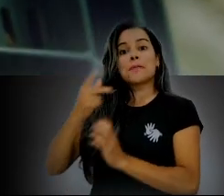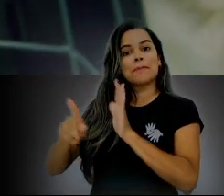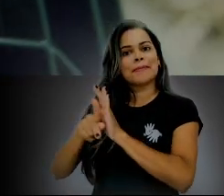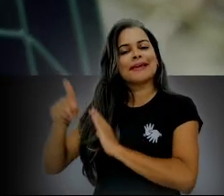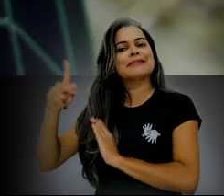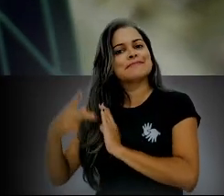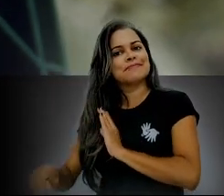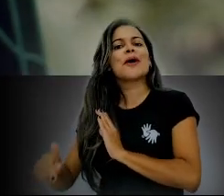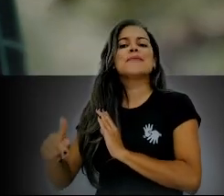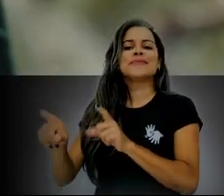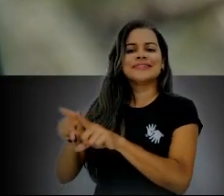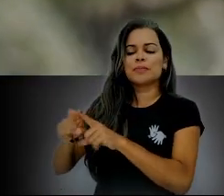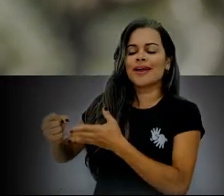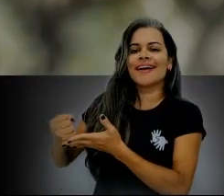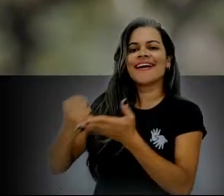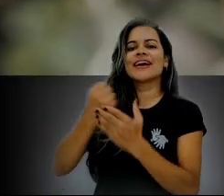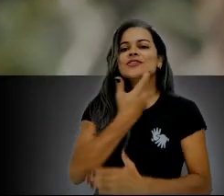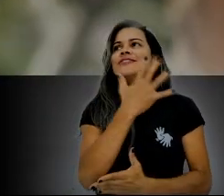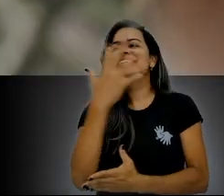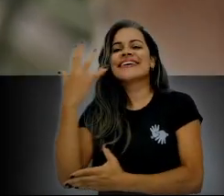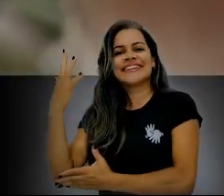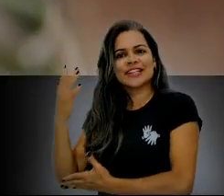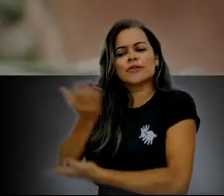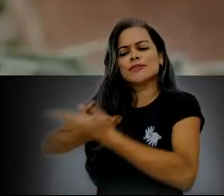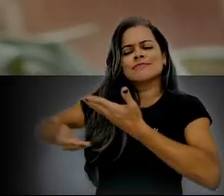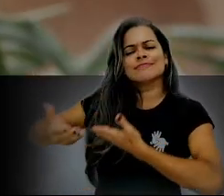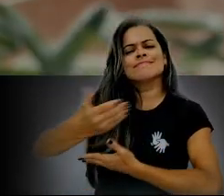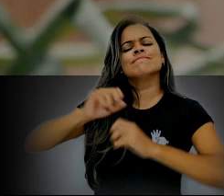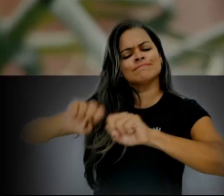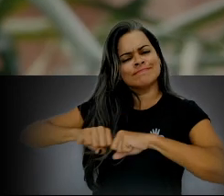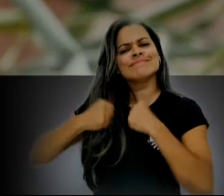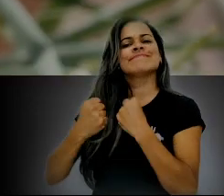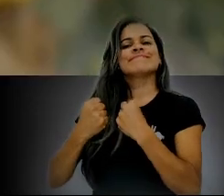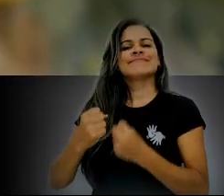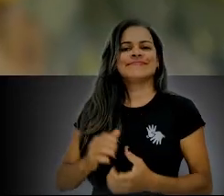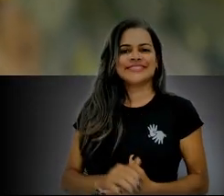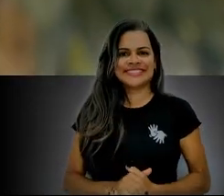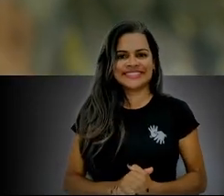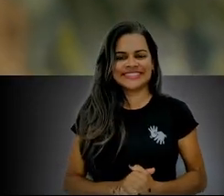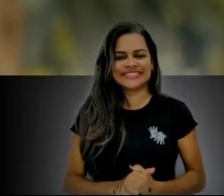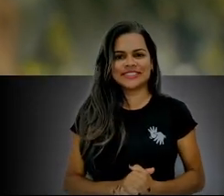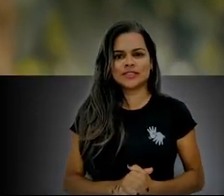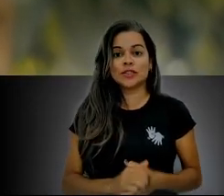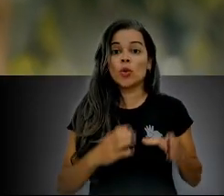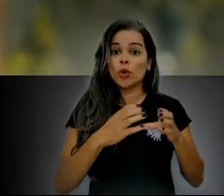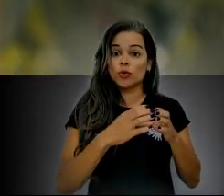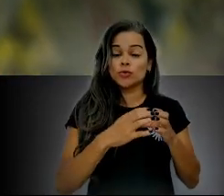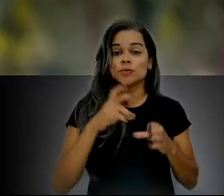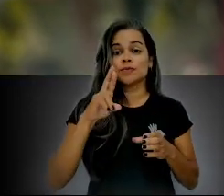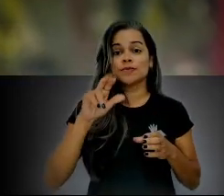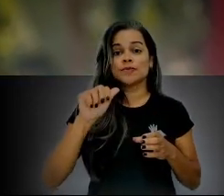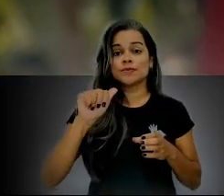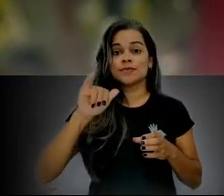alimentos e contribuir para a natureza nessa ecossistema mais equilibrado mas sustentável em Cruzeiro o grupo